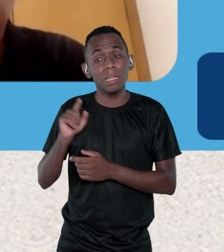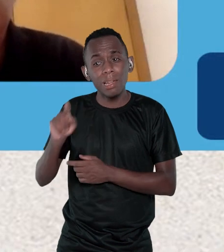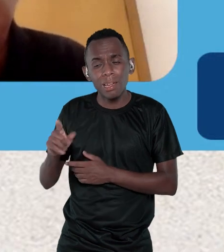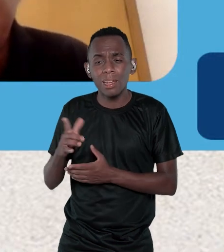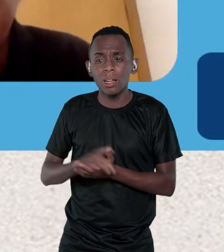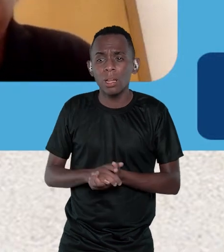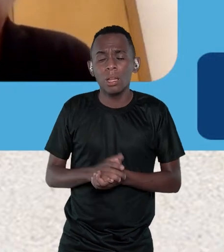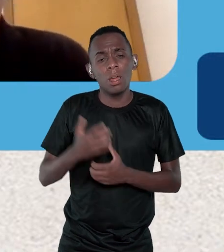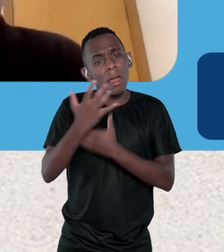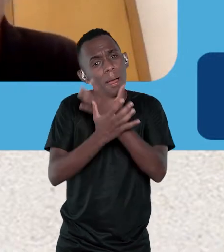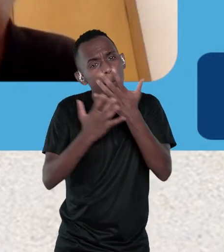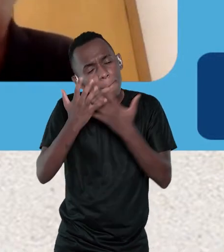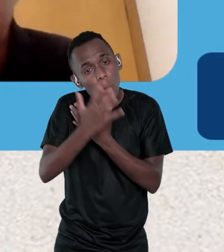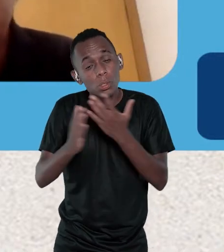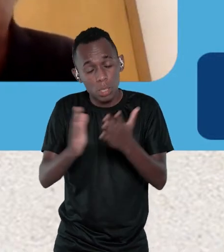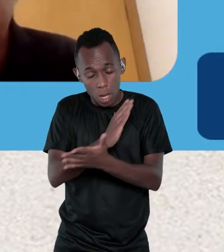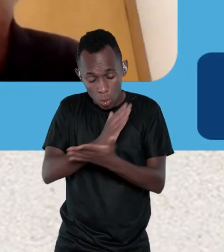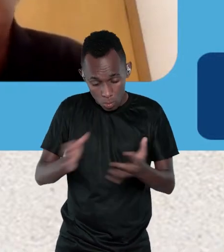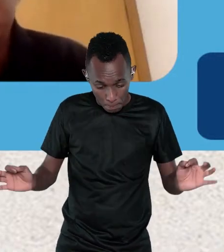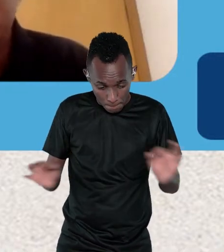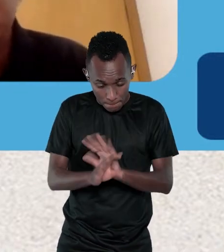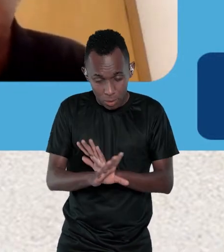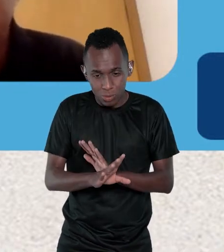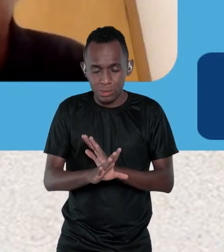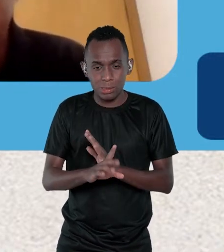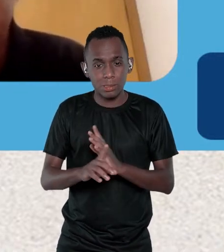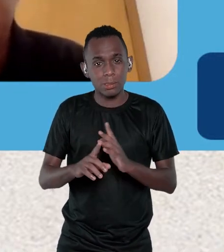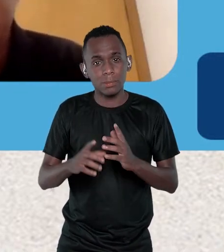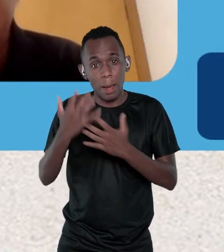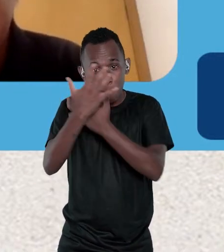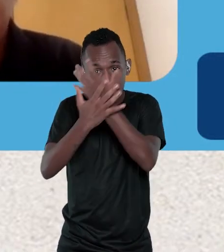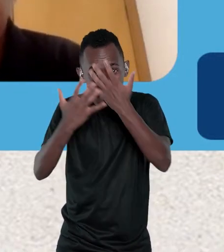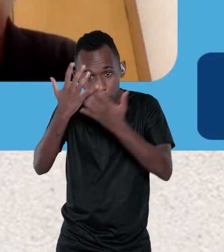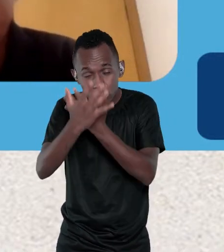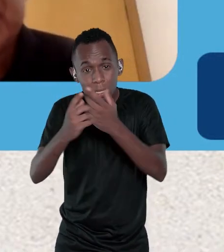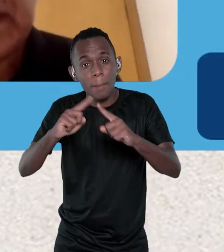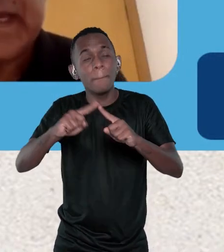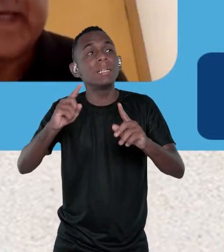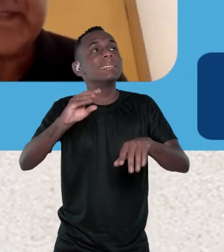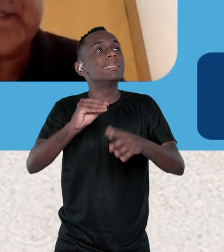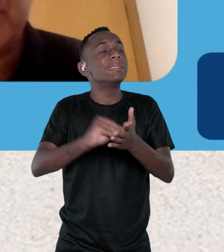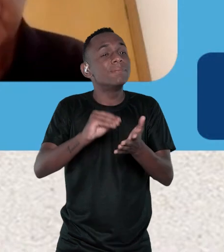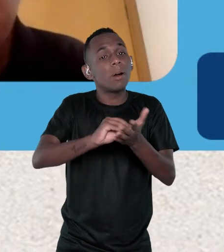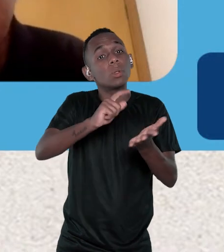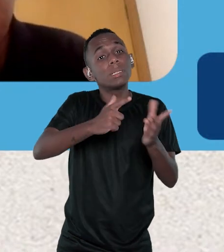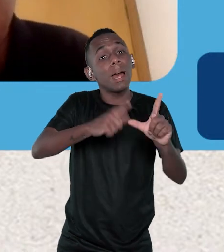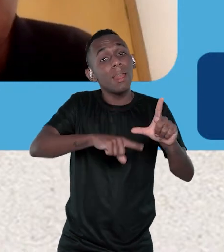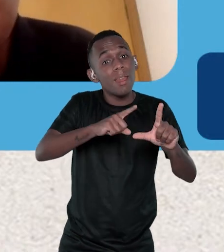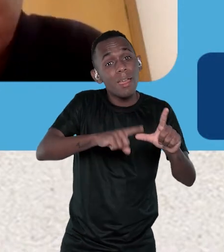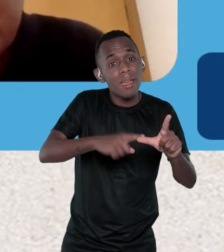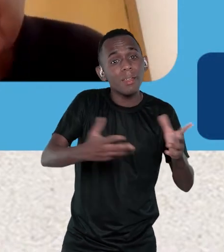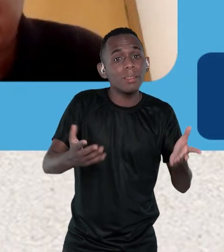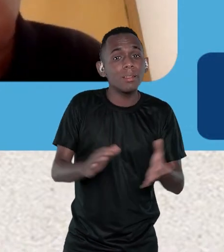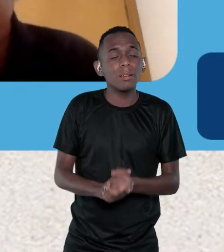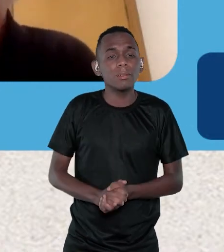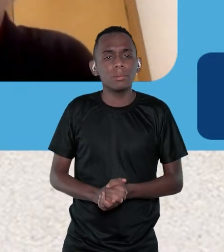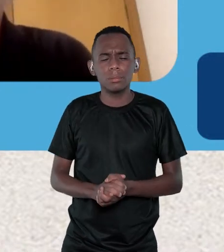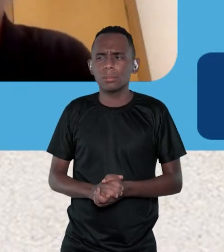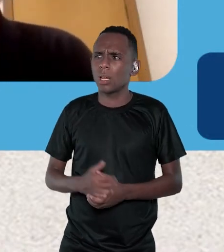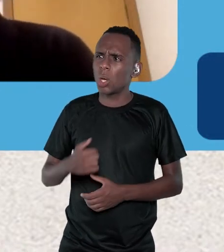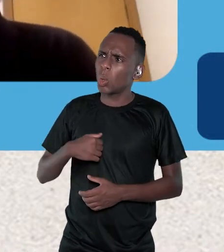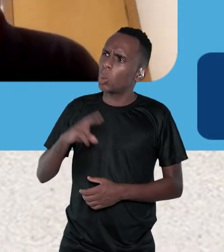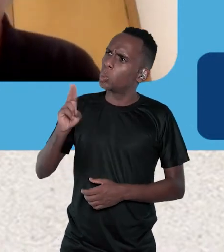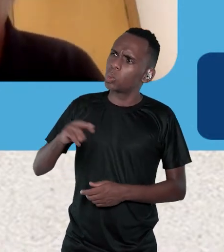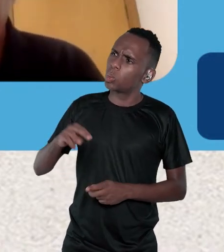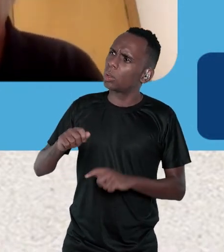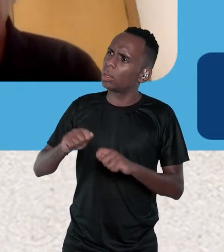eu estou com as músicas, com as melodias aqui, sem letra, você podia fazer uma letra